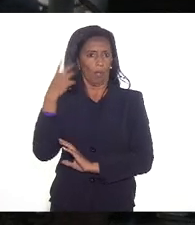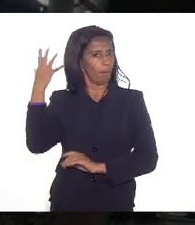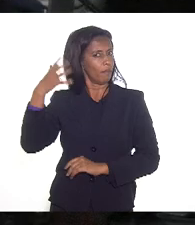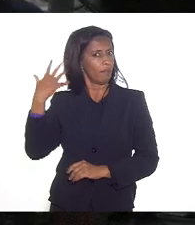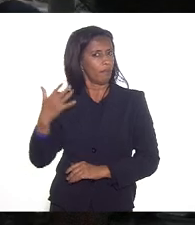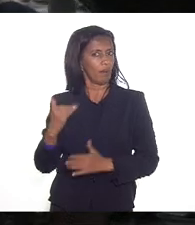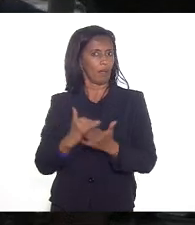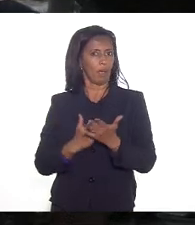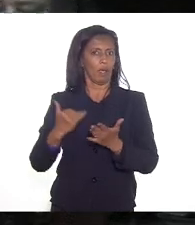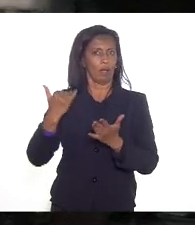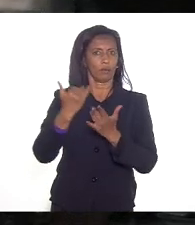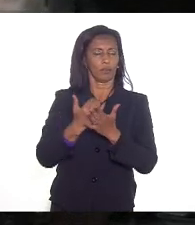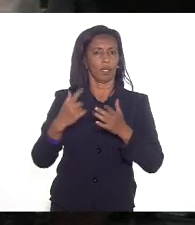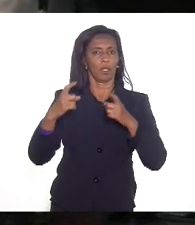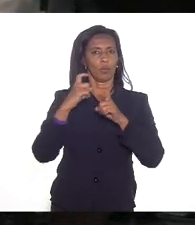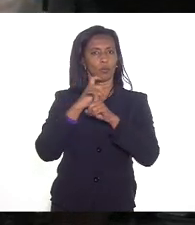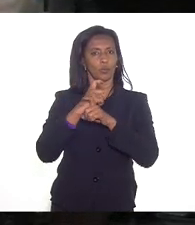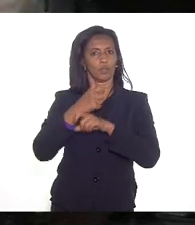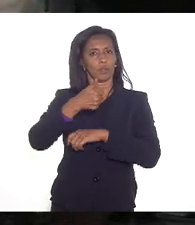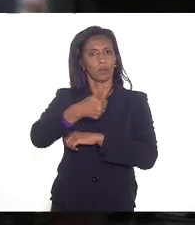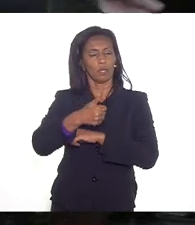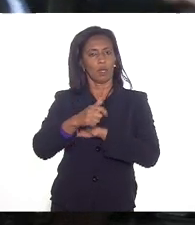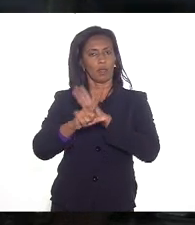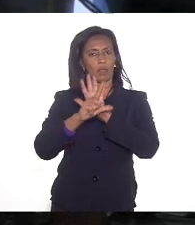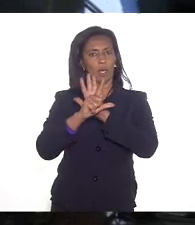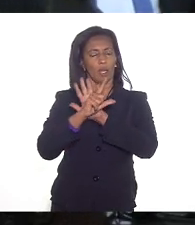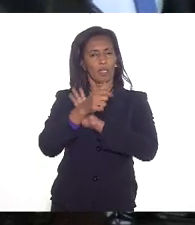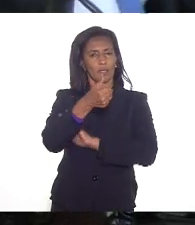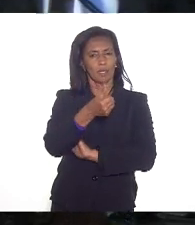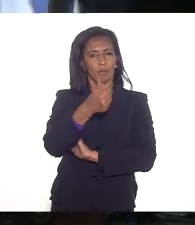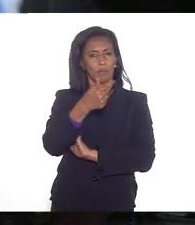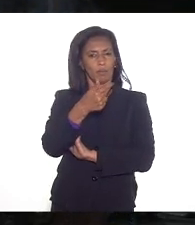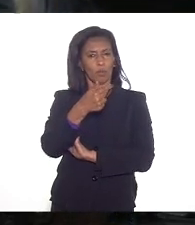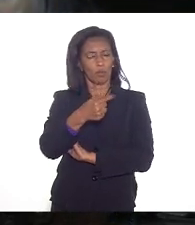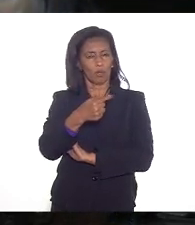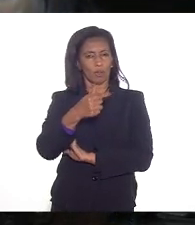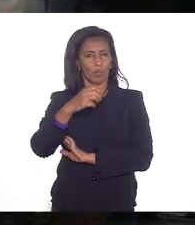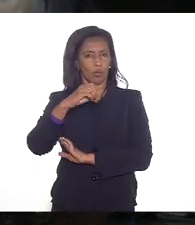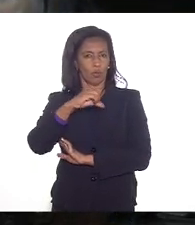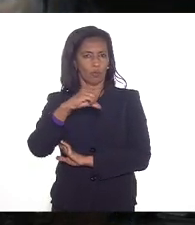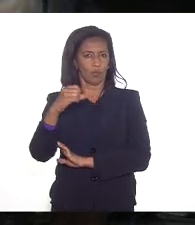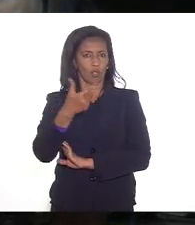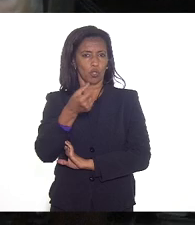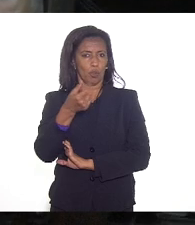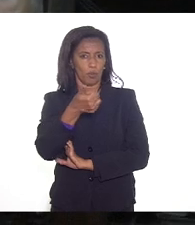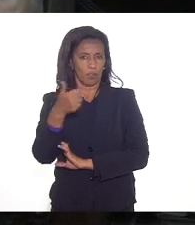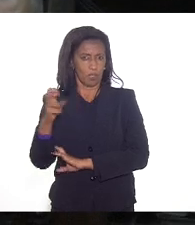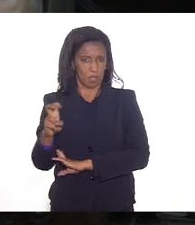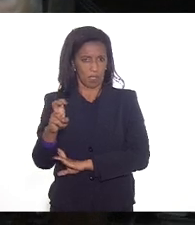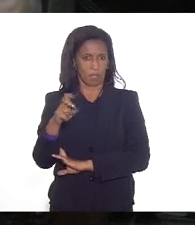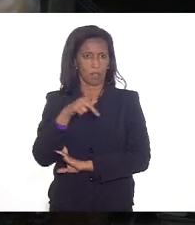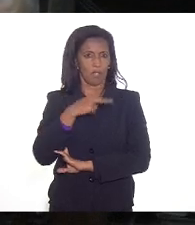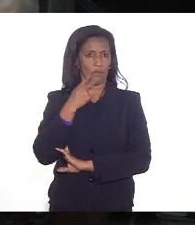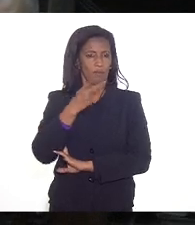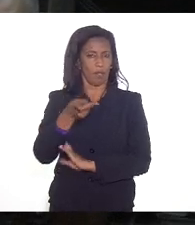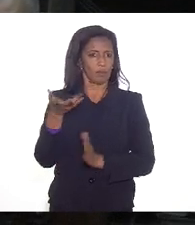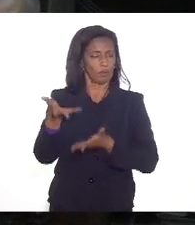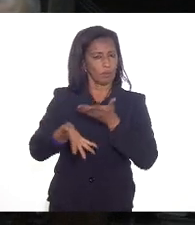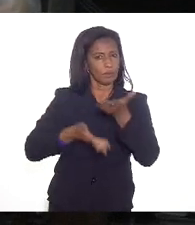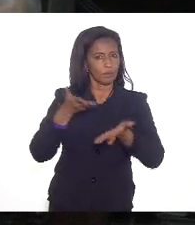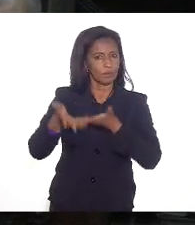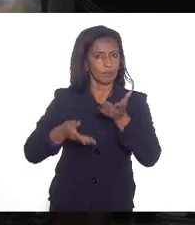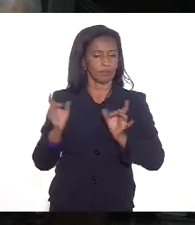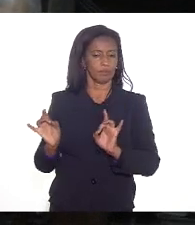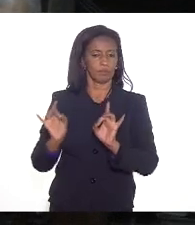que altera o inciso I do artigo 2º da Lei 6979 e 31 de março de 15 se põe sobre o tratamento tributário